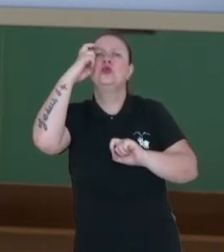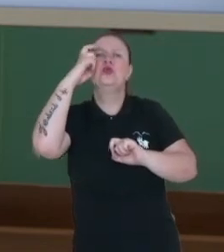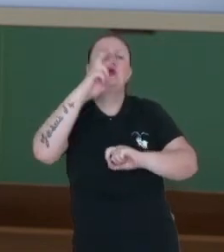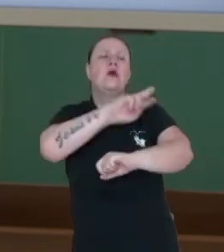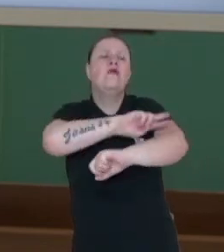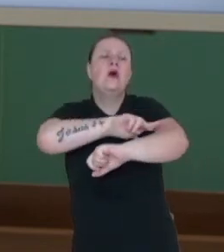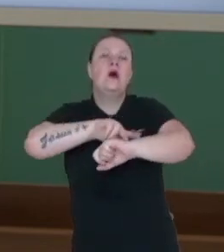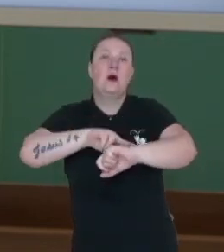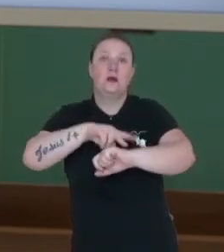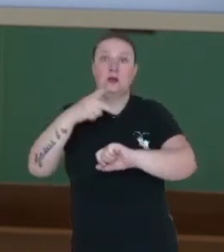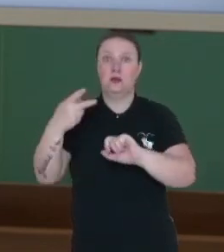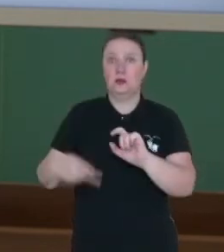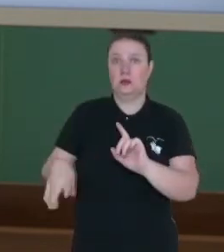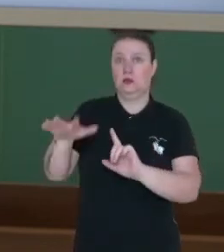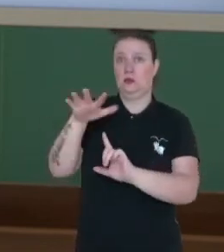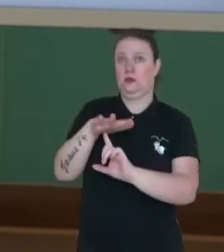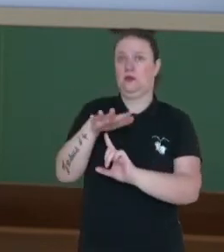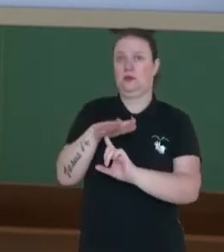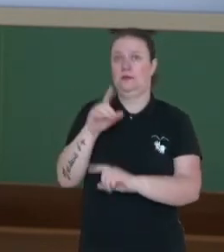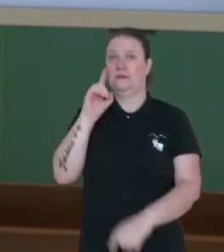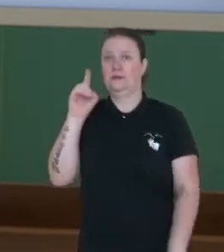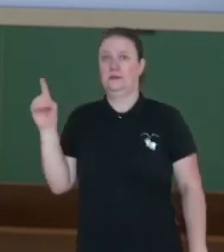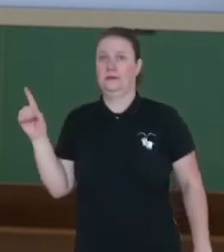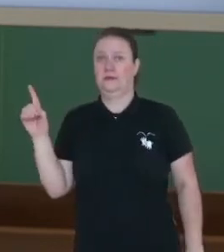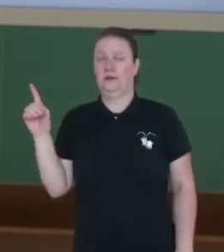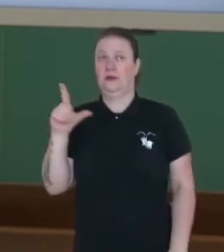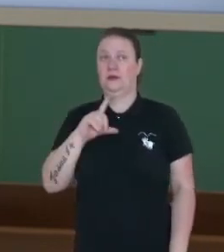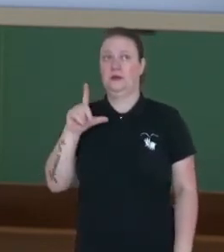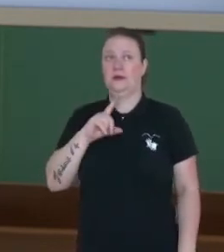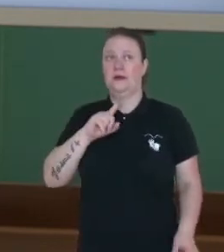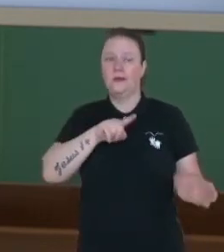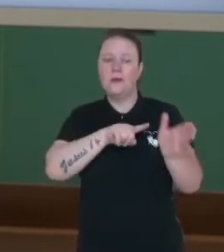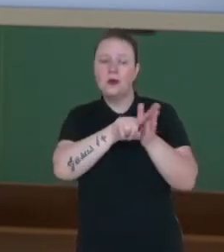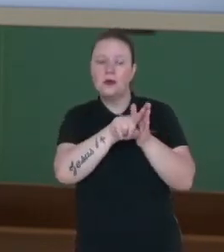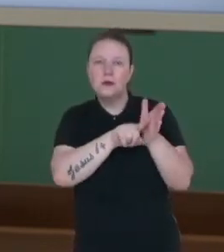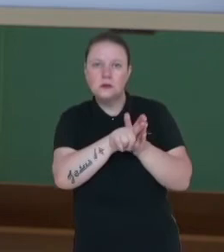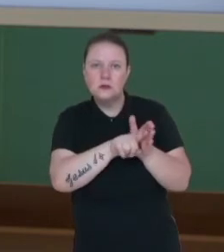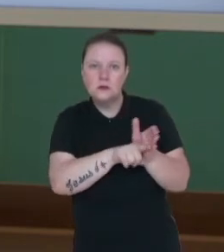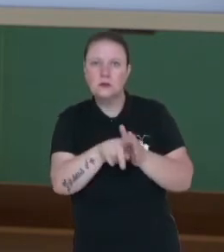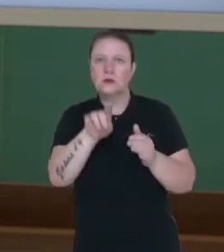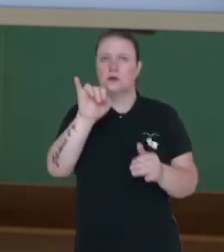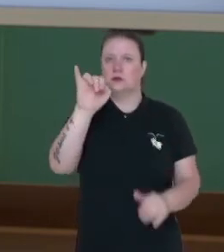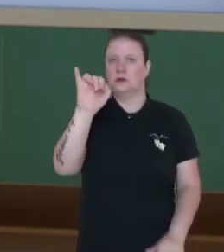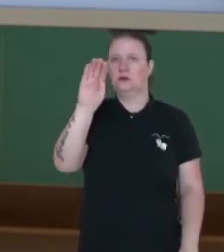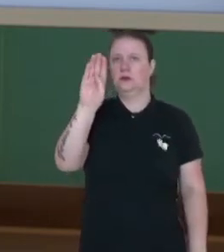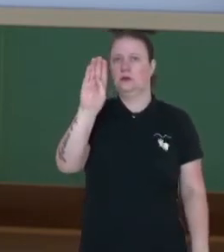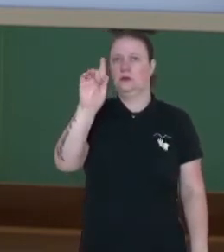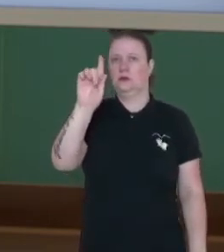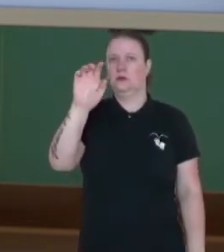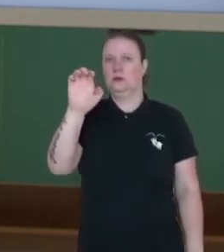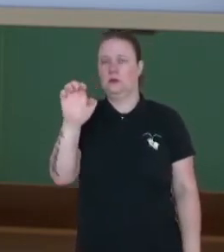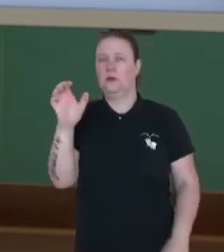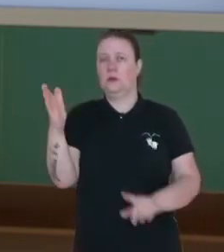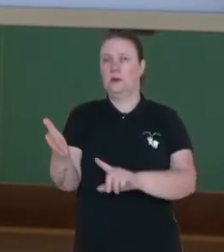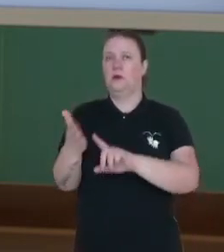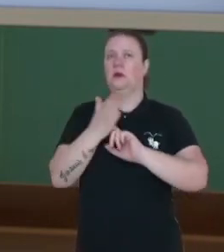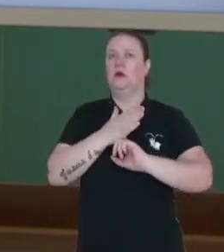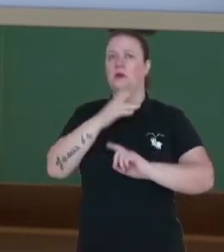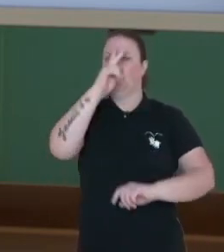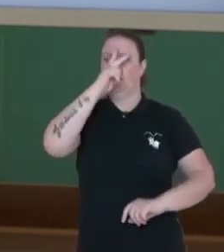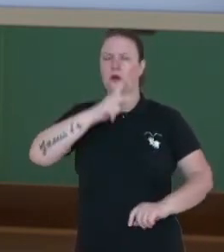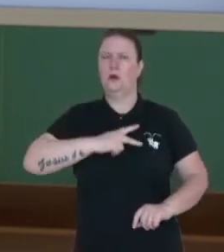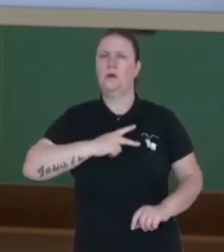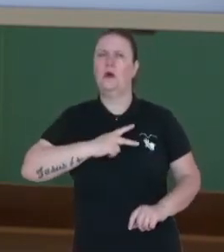do Paraná, né? Trago aqui para vocês, nós temos a pesquisa do IBGE que indica, né, essa autodeclaração, como